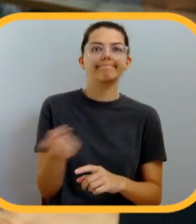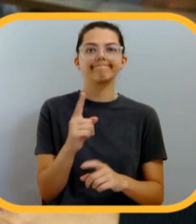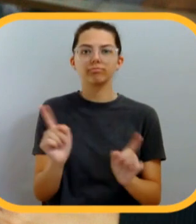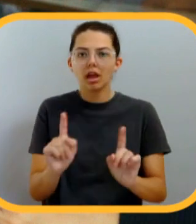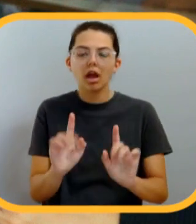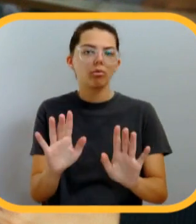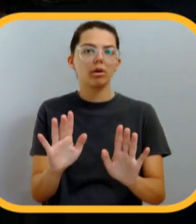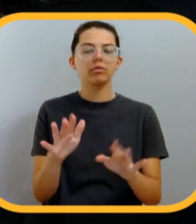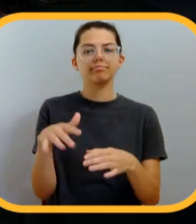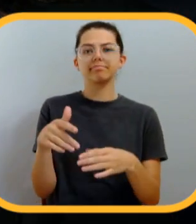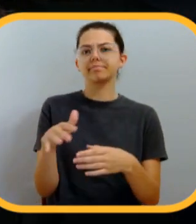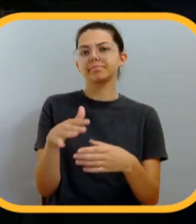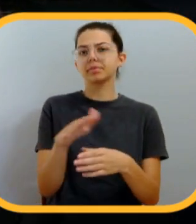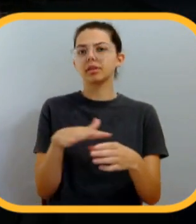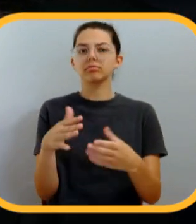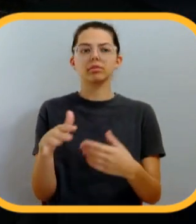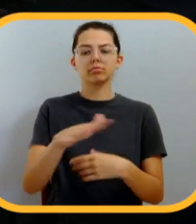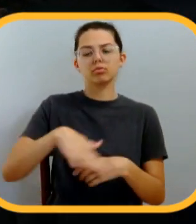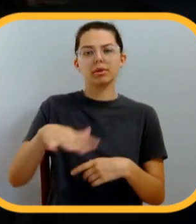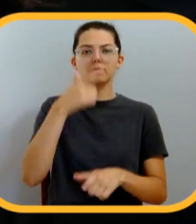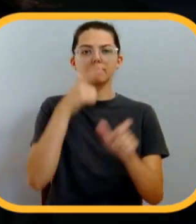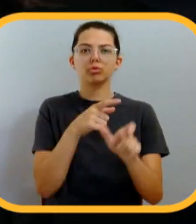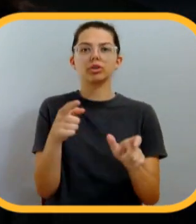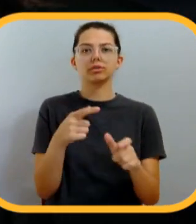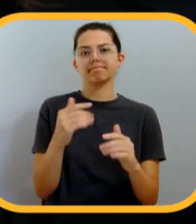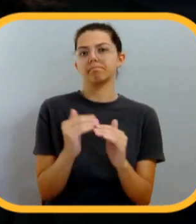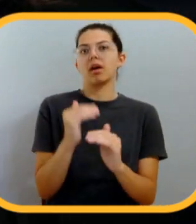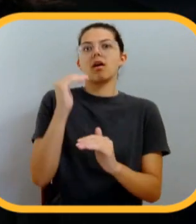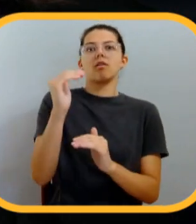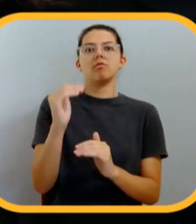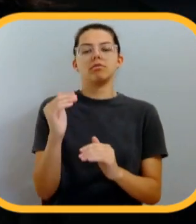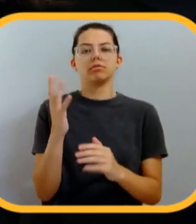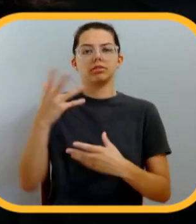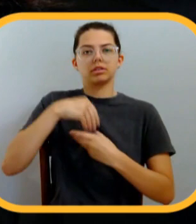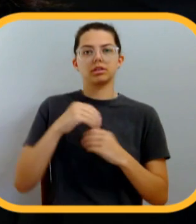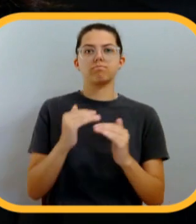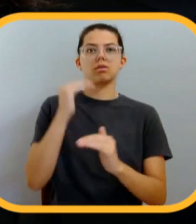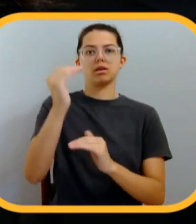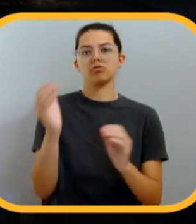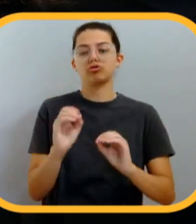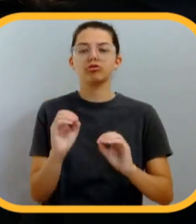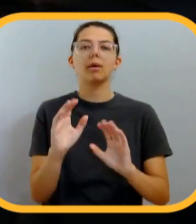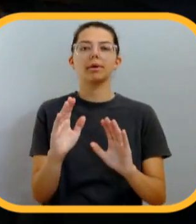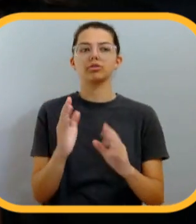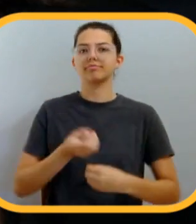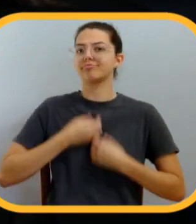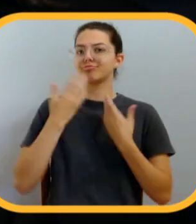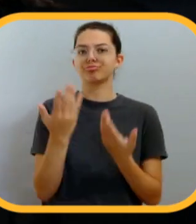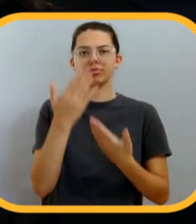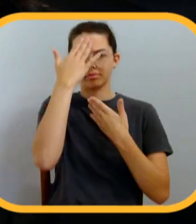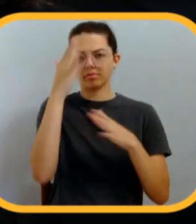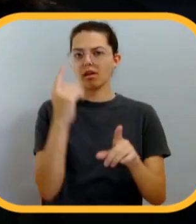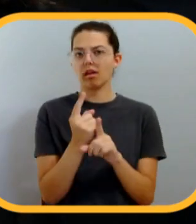curso, em momentos que possam, estas pessoas que não têm tanto nível de literacia mediática, estar à vontade